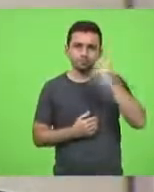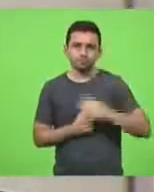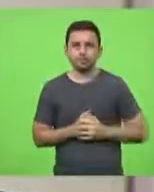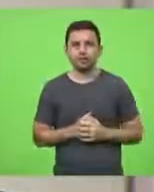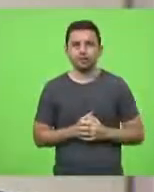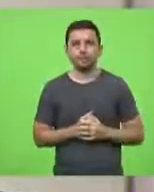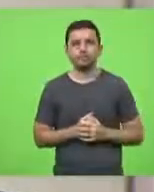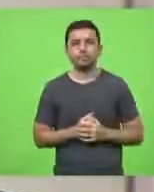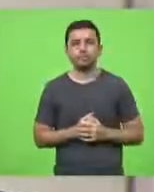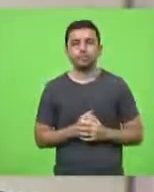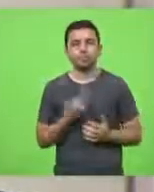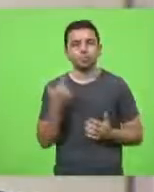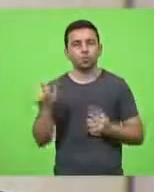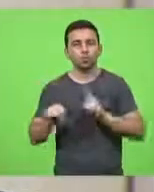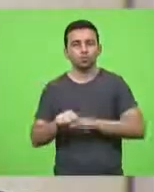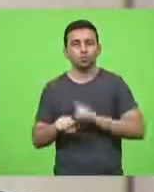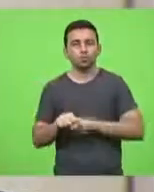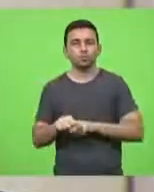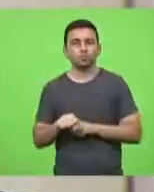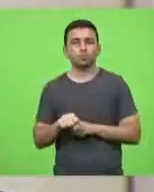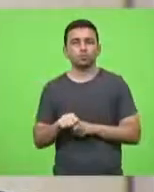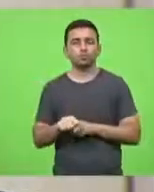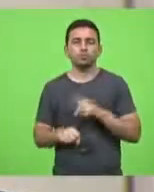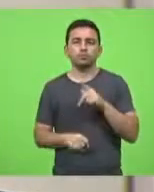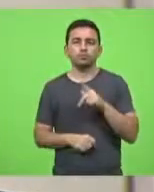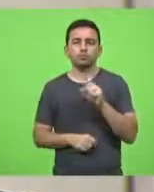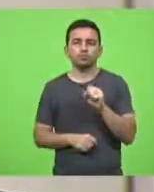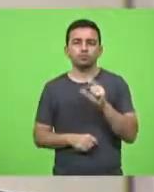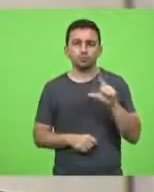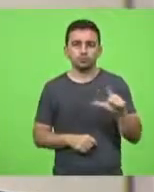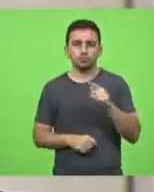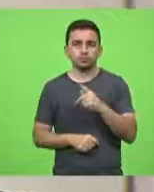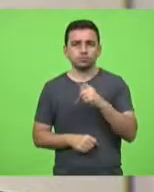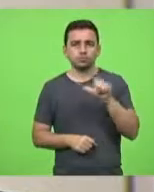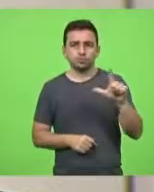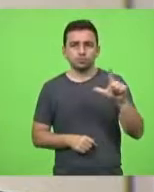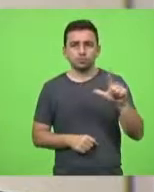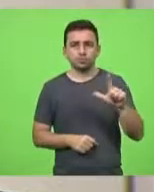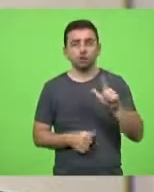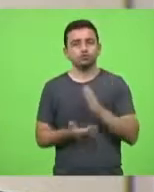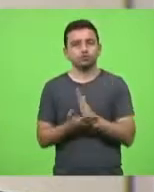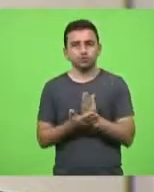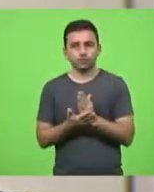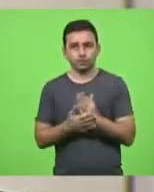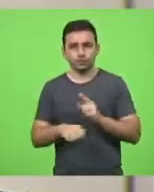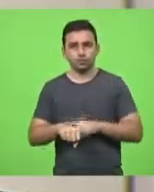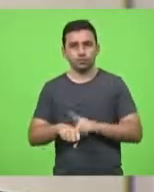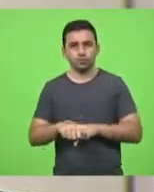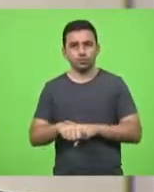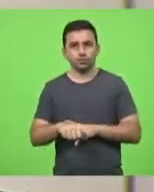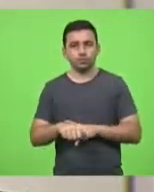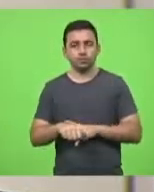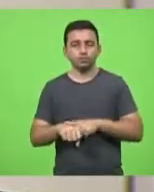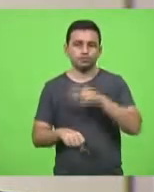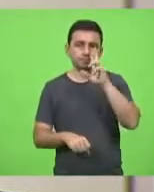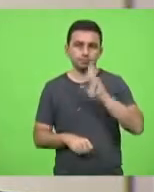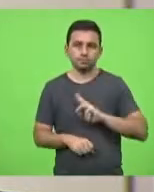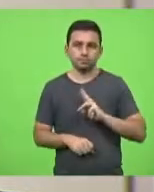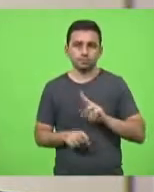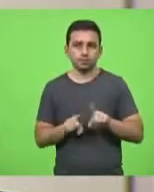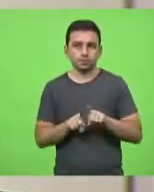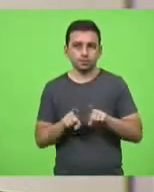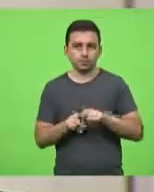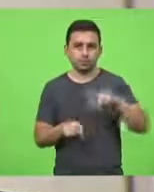Próximo horário é bloco PSL-PL. Será dividido o tempo com o deputado Ivan Nates e Ricardo